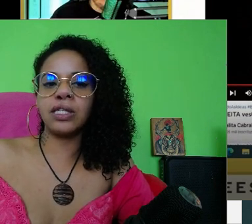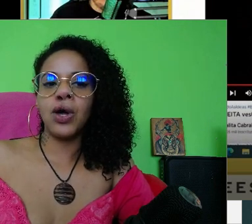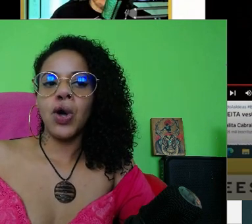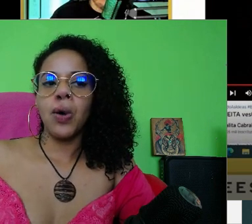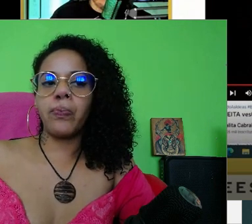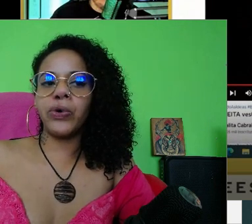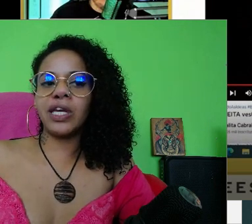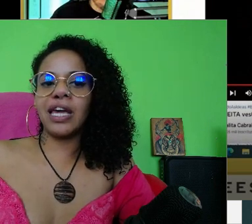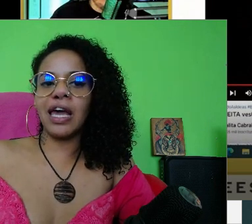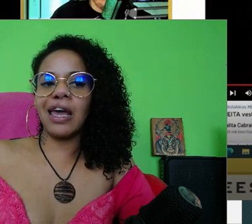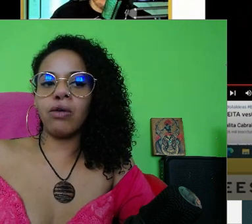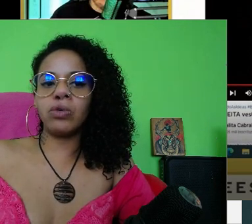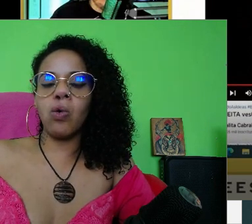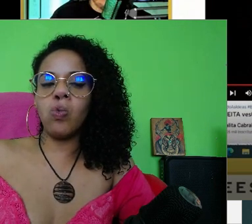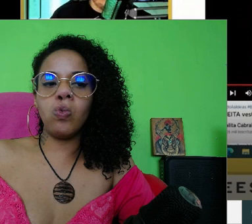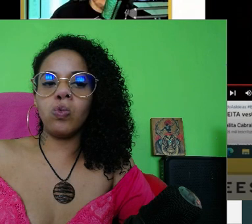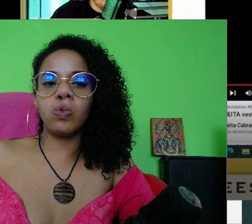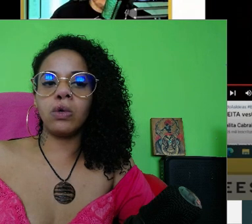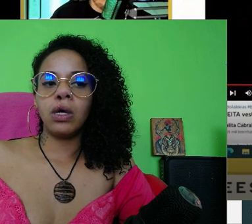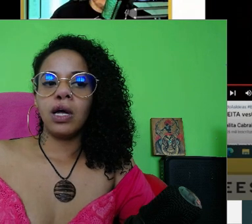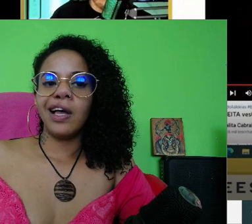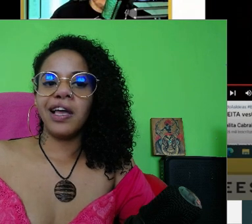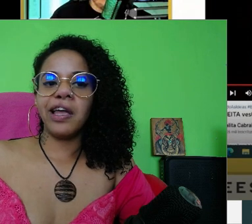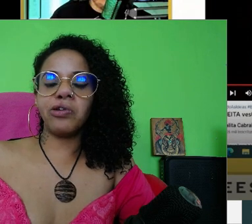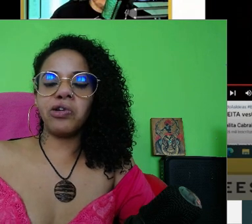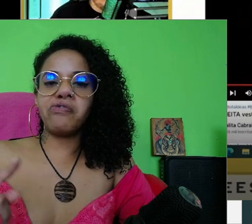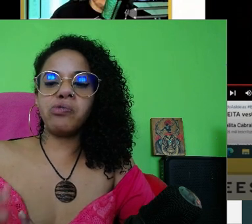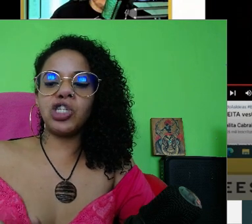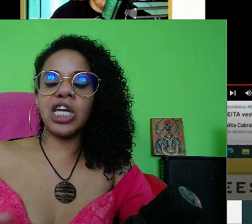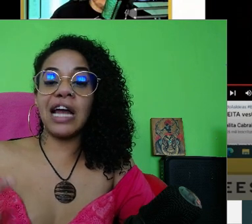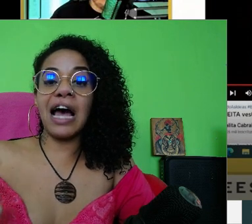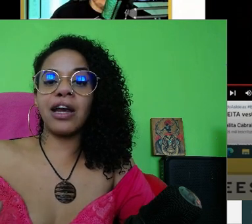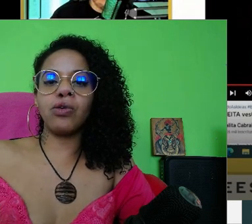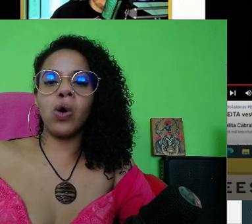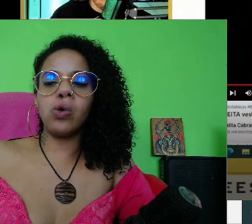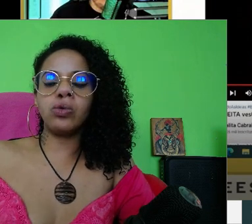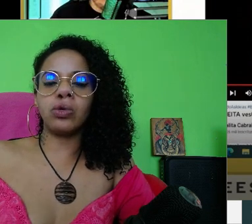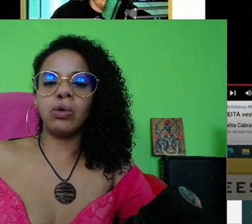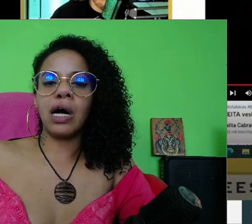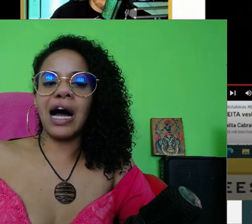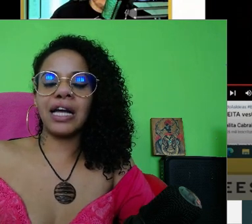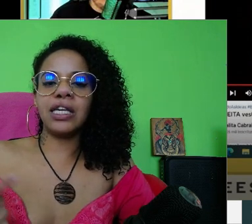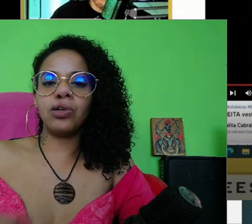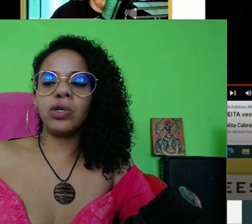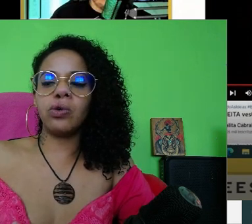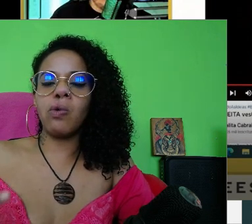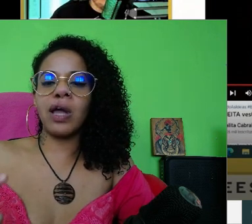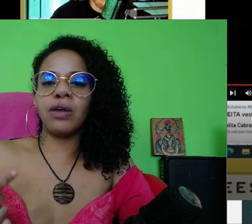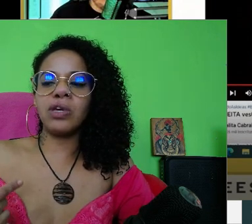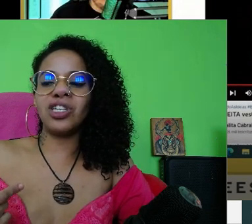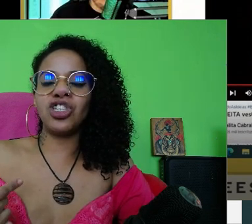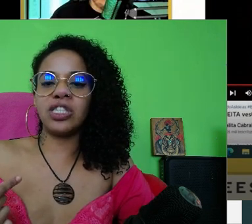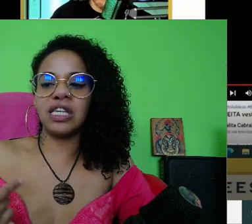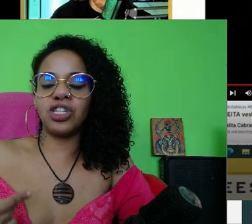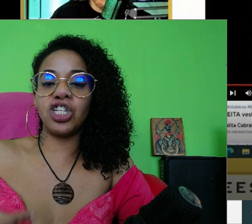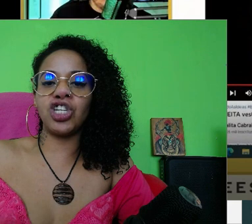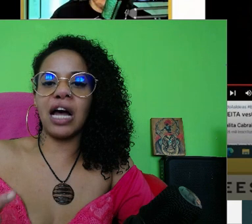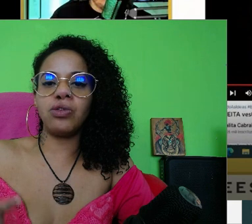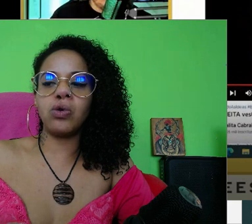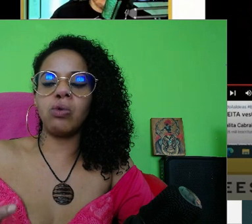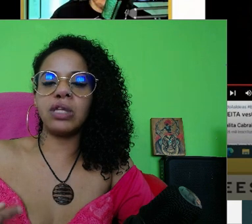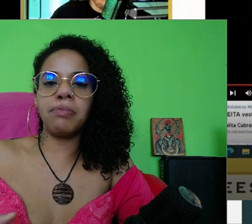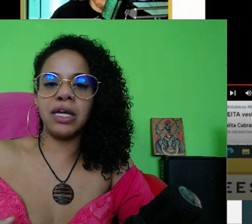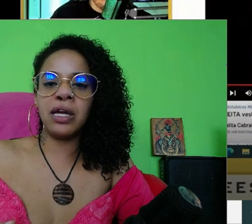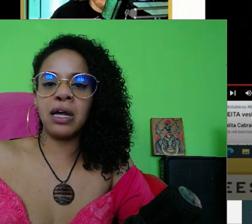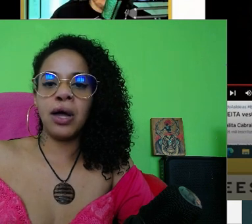colocações porque eu não eu não vou gerar no outro aquilo que eu não quero que seja